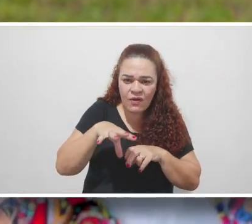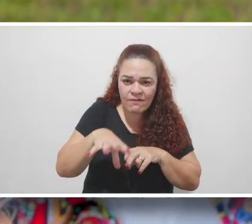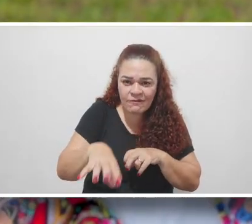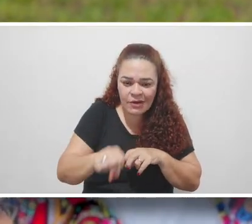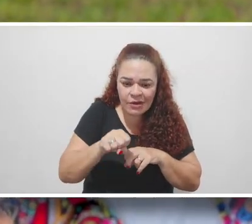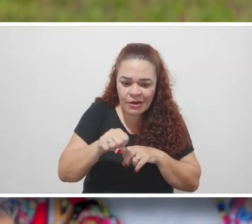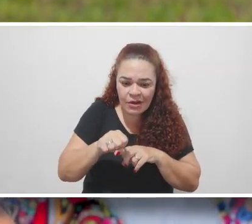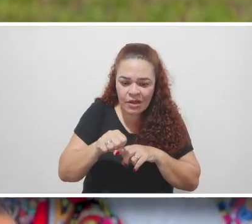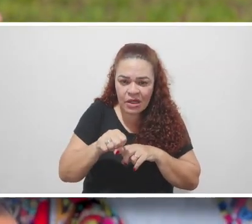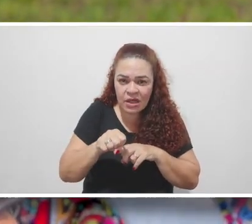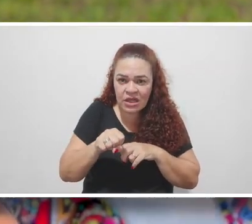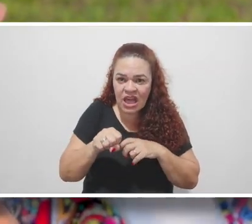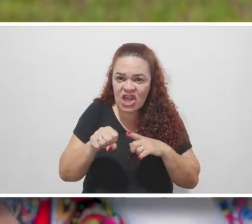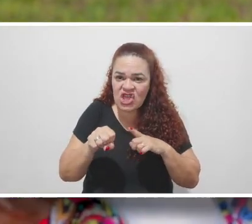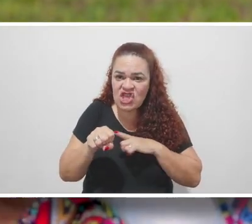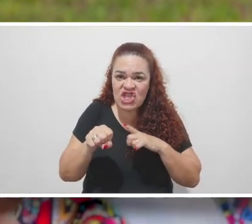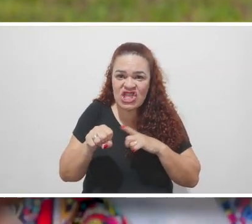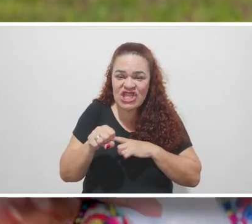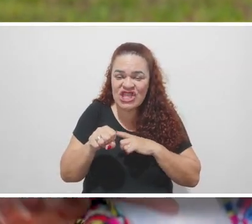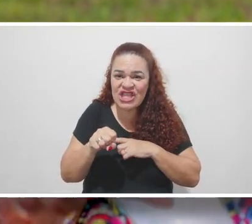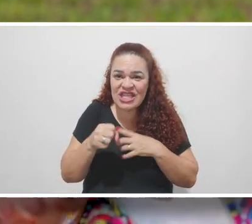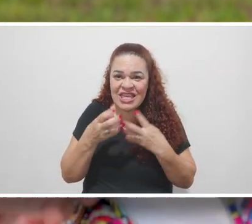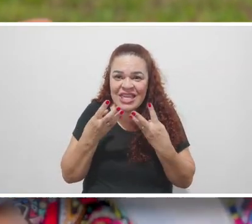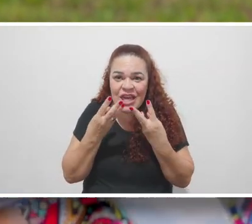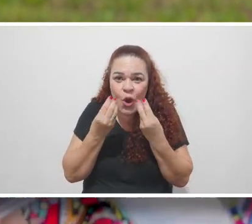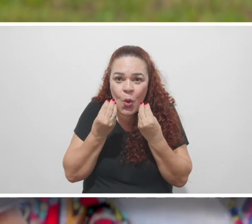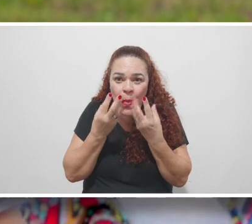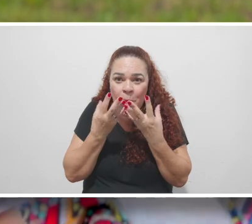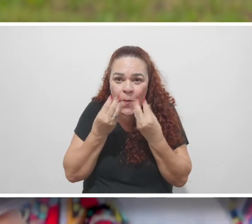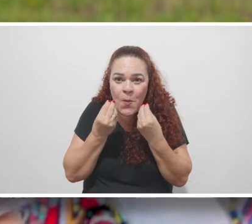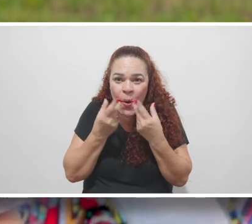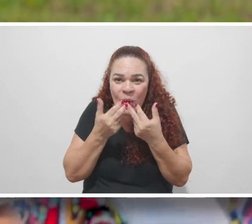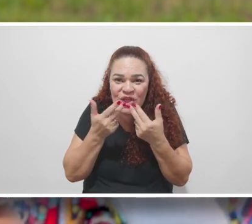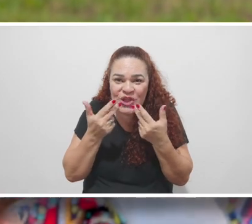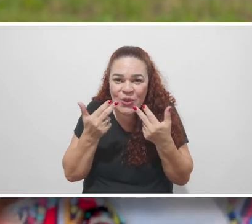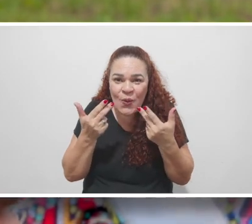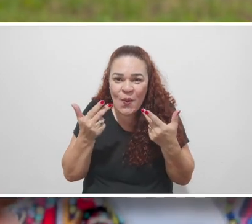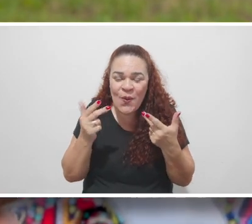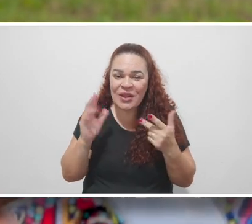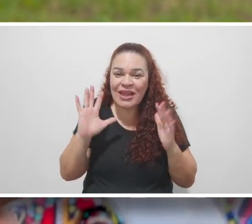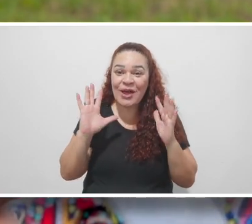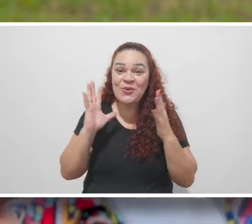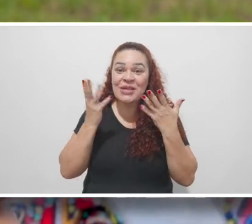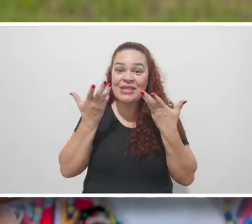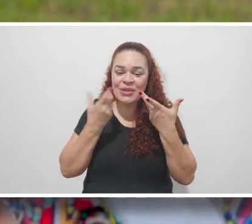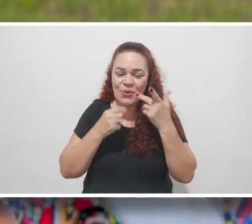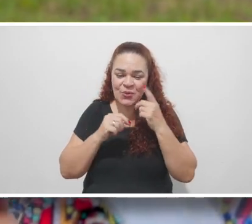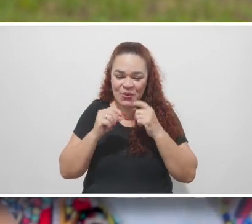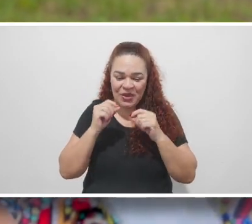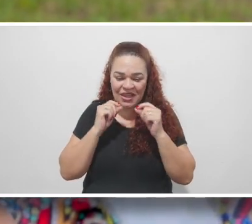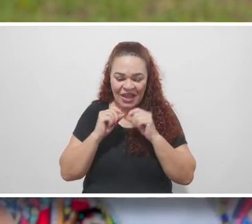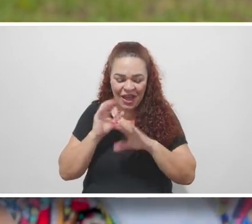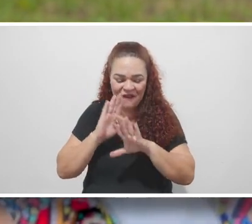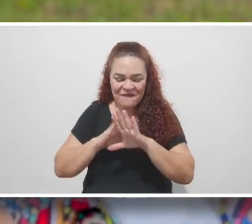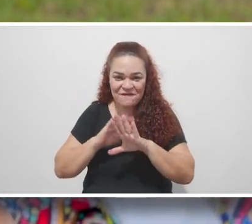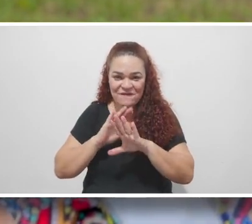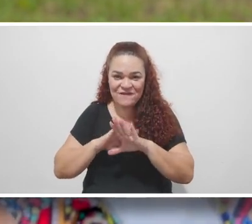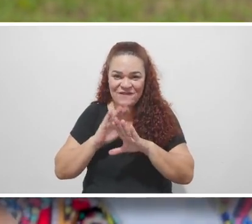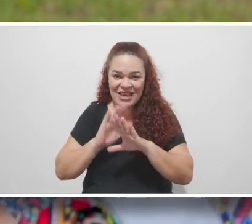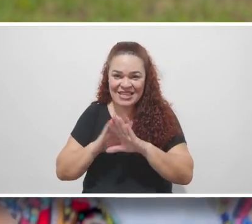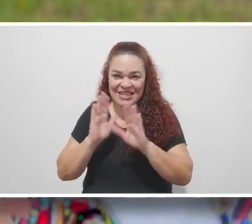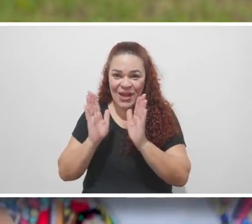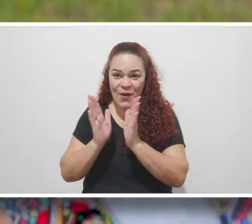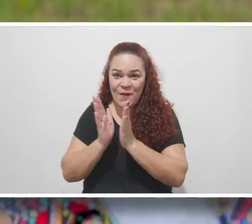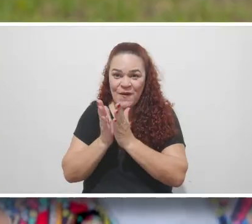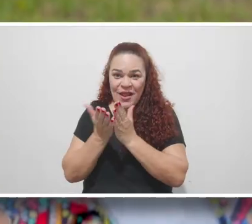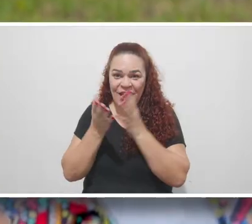a mão para pegar, e eu vi que tinha muito mais do que só uma coisa, né. E foi aí que surgiu a ideia assim, vou criar um livro como se meu sofá